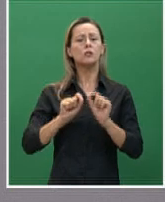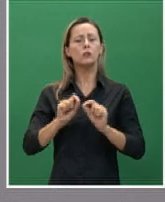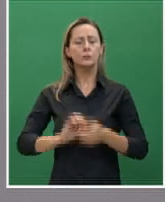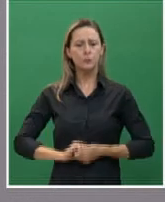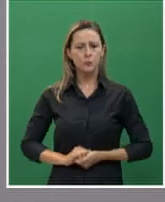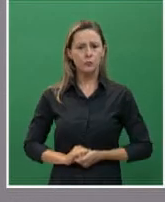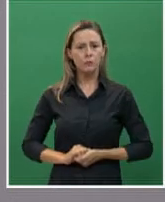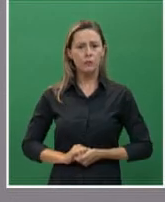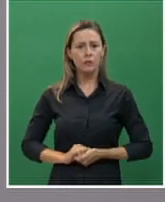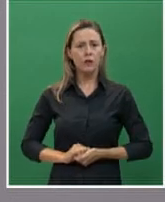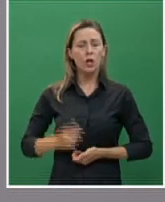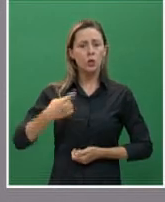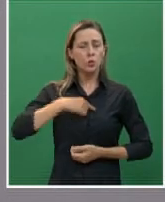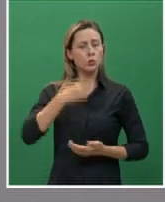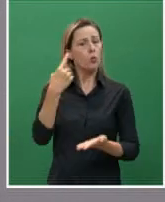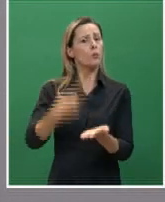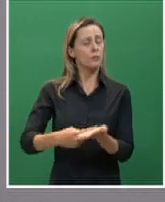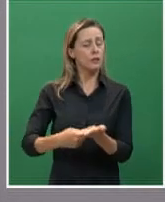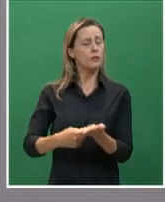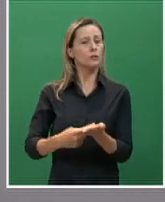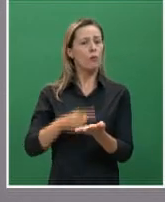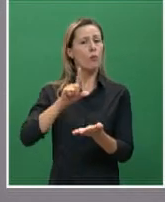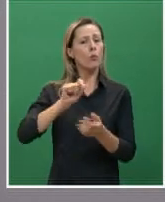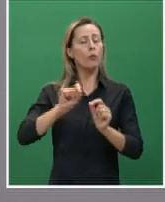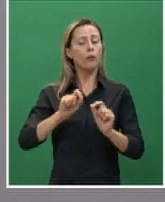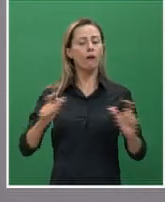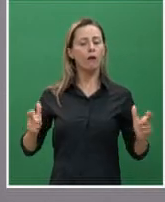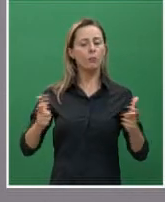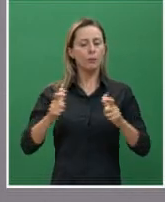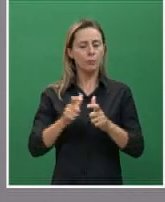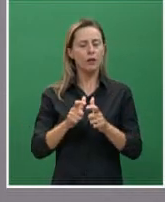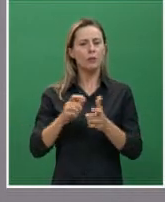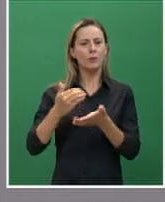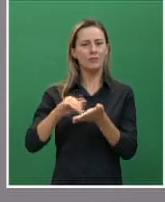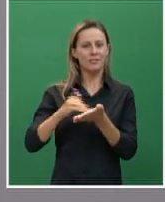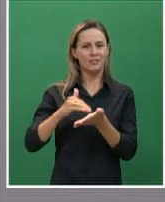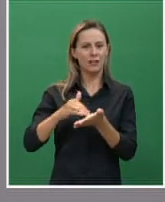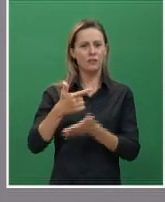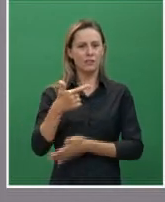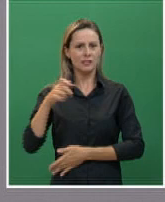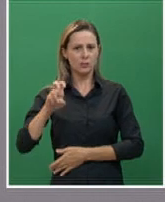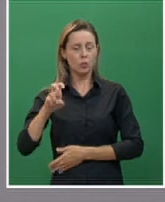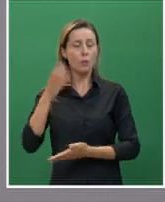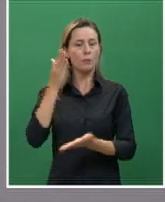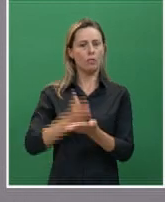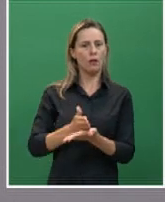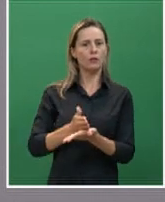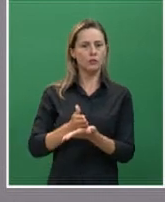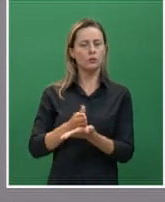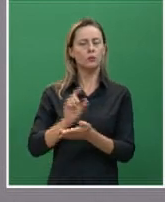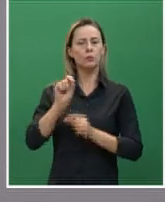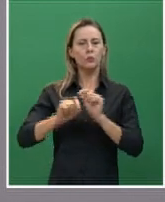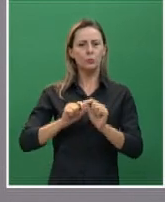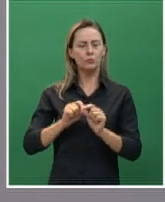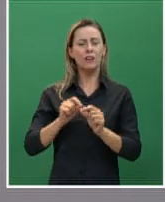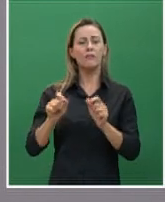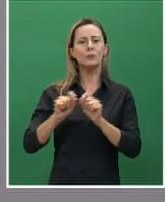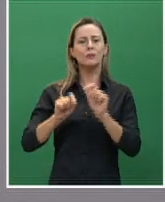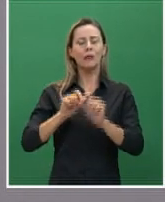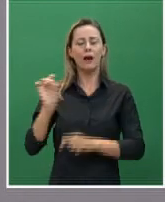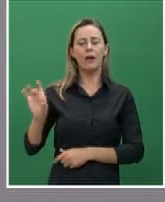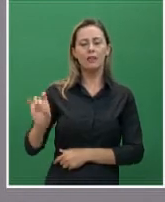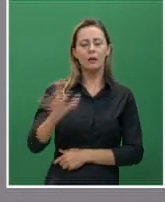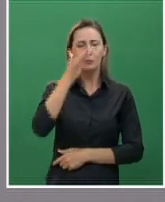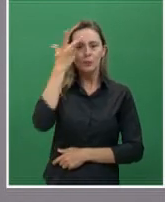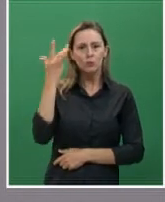que o nosso o nosso um dos nossos compromissos é reduzir número de secretarias que hoje está em 25 para metade disso para o está mente fazer aquilo que